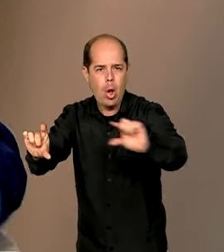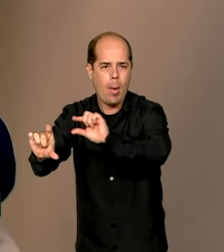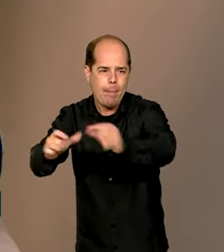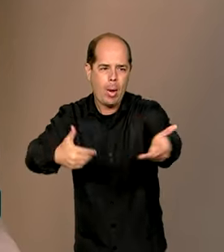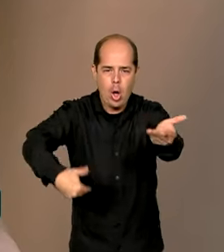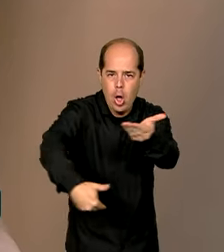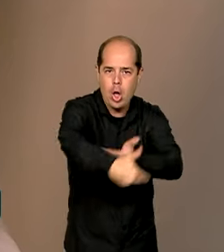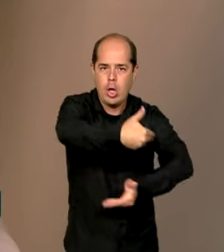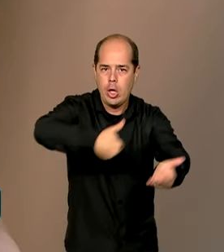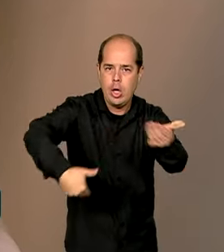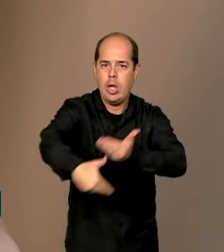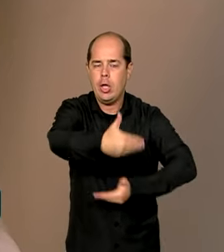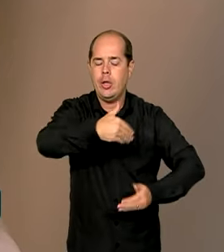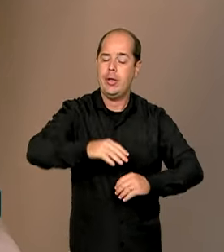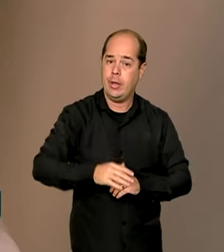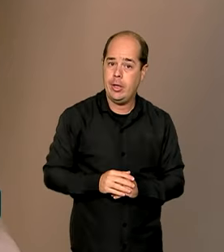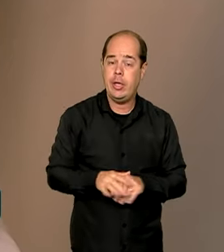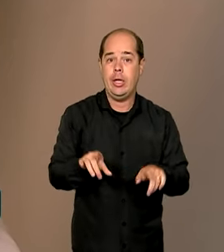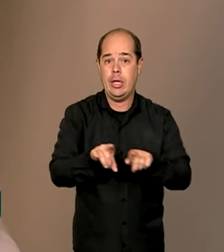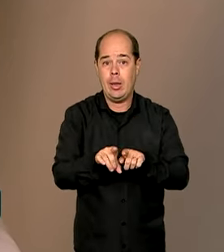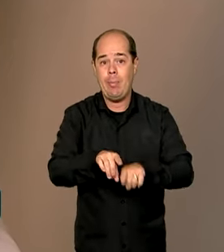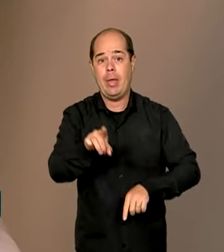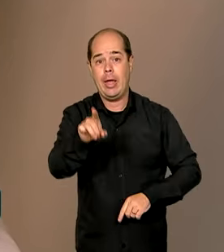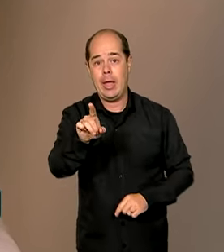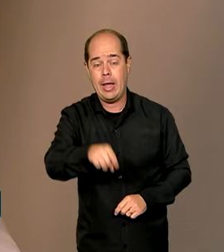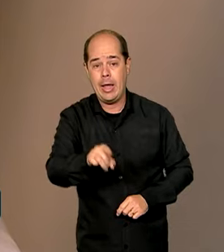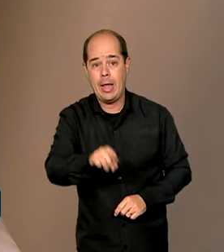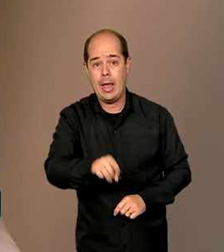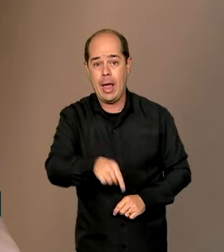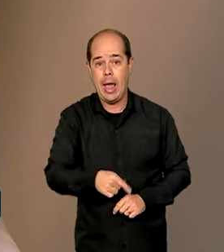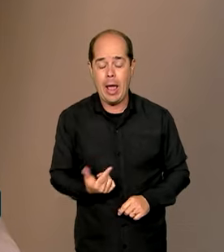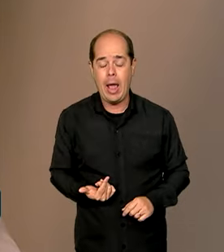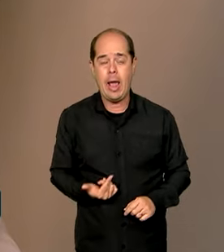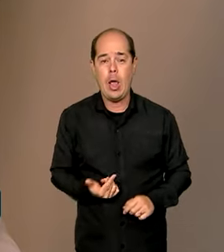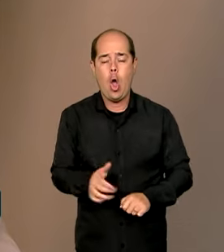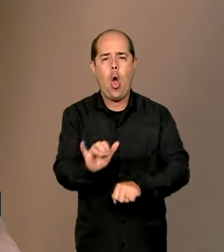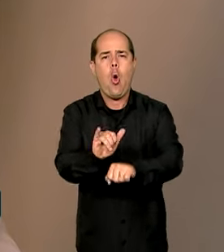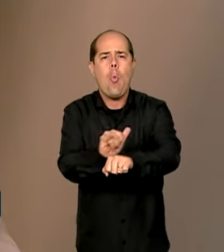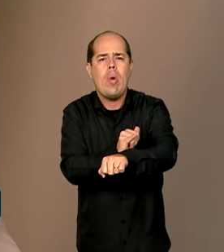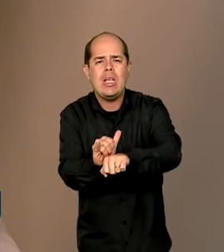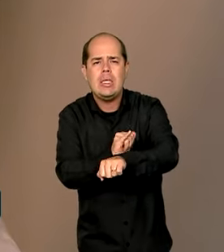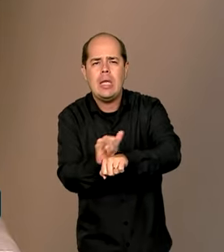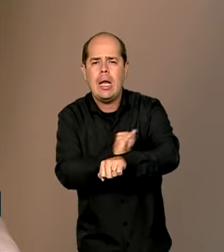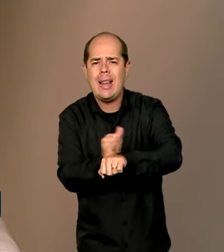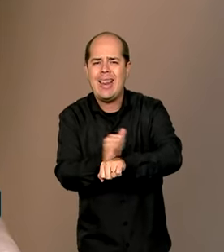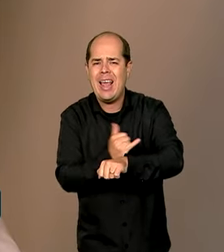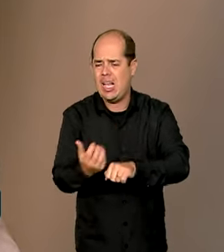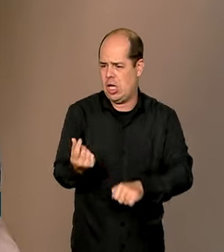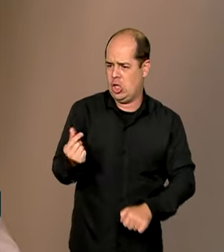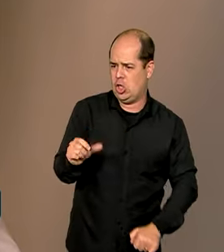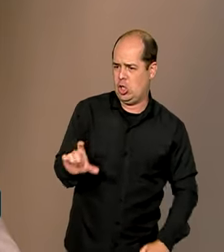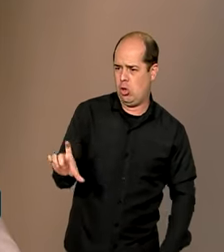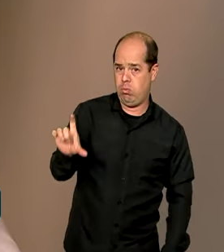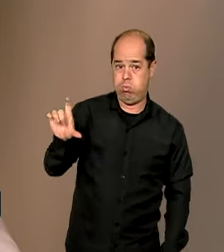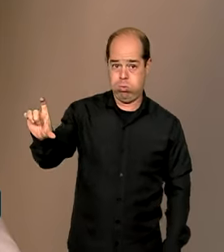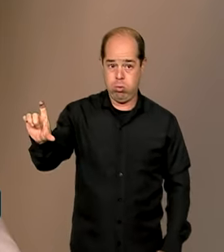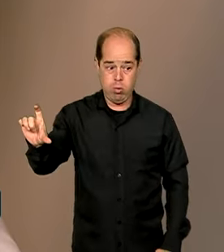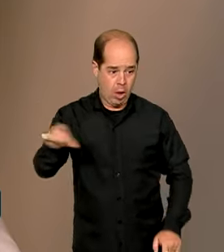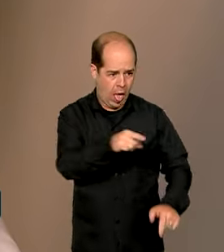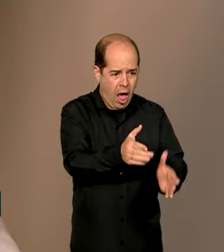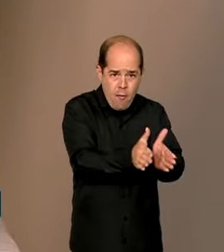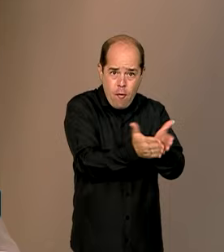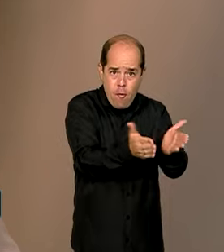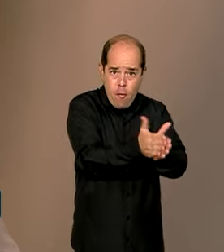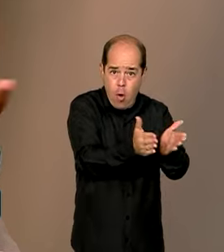que ele é mesmo um instrumento eficiente, porque você transfere a renda, quem está passando fome com o